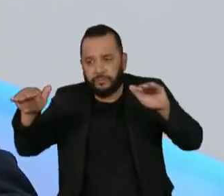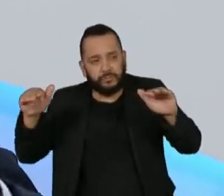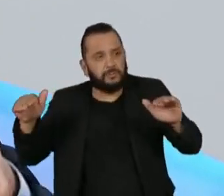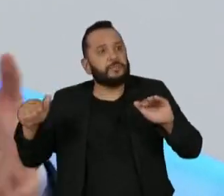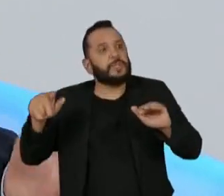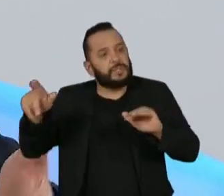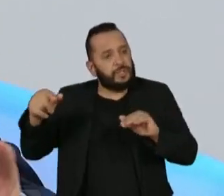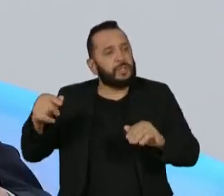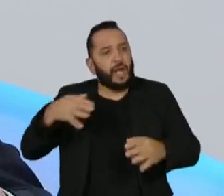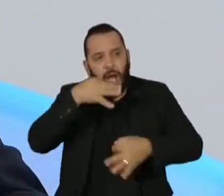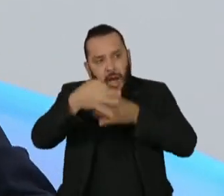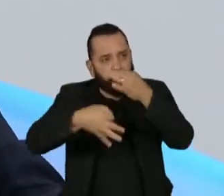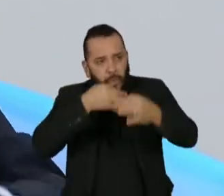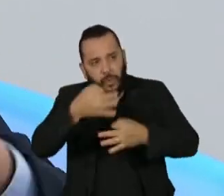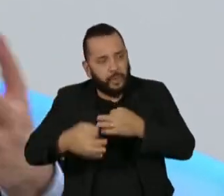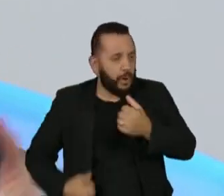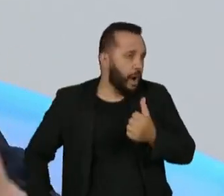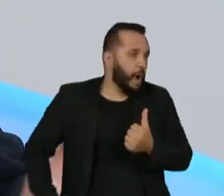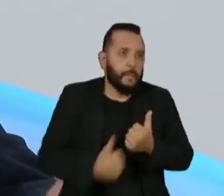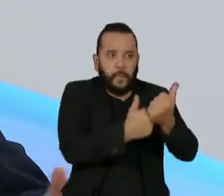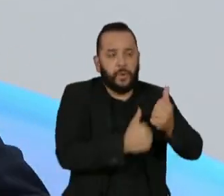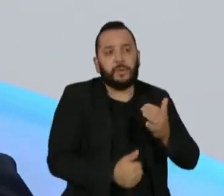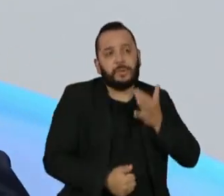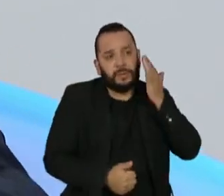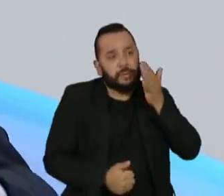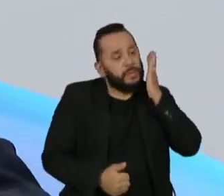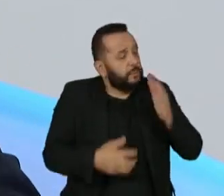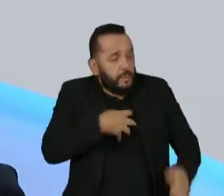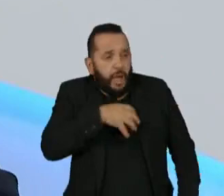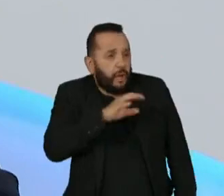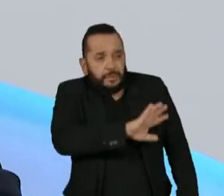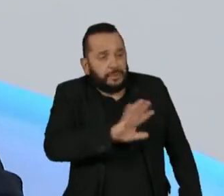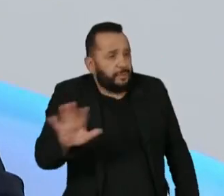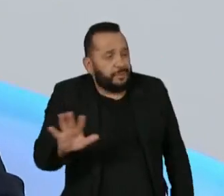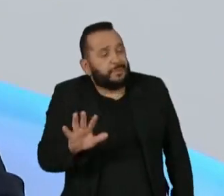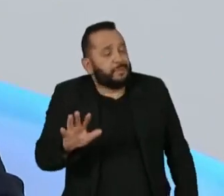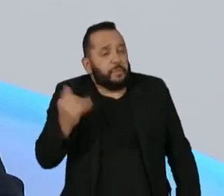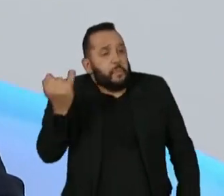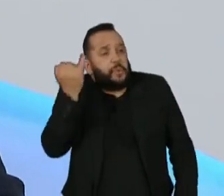manifestação pública de apoio. Isso aí, numa campanha, cria clima, e o clima é muito importante numa campanha.